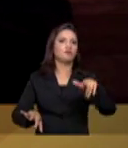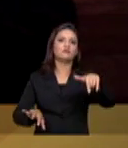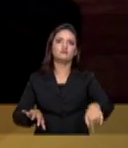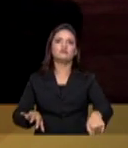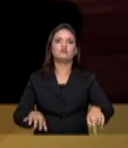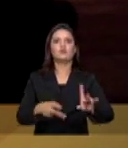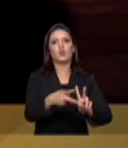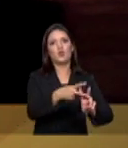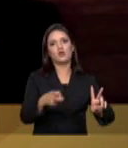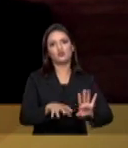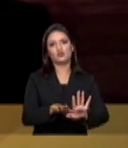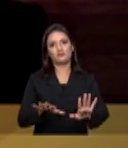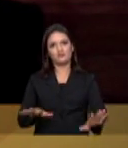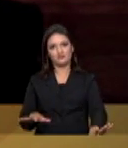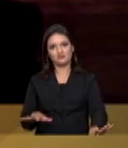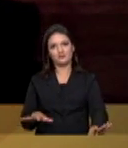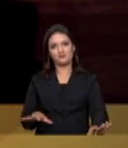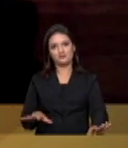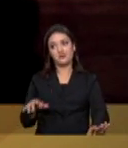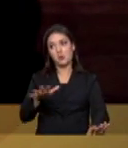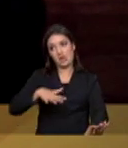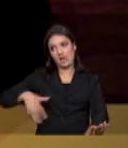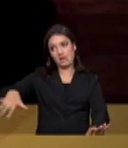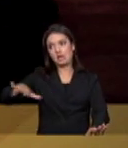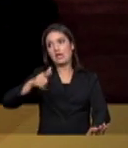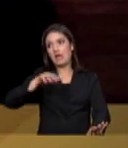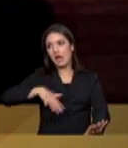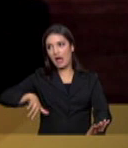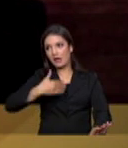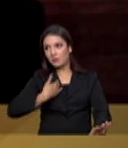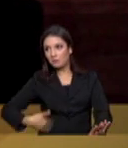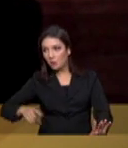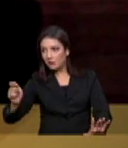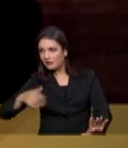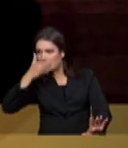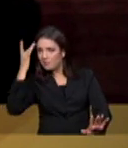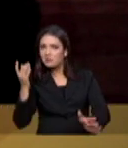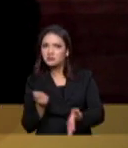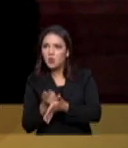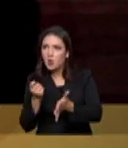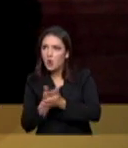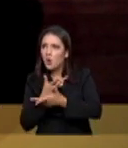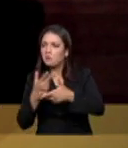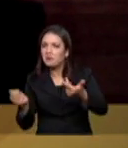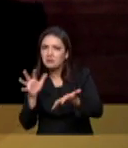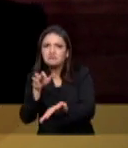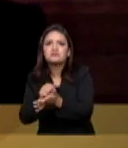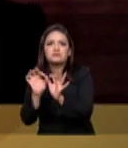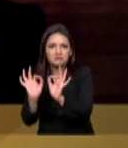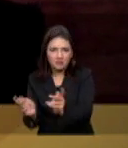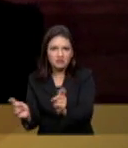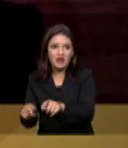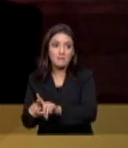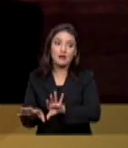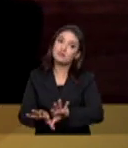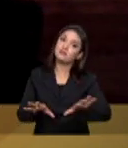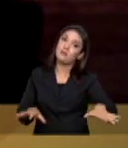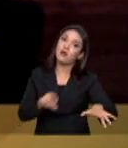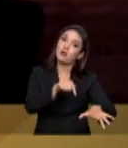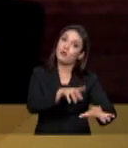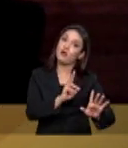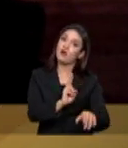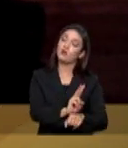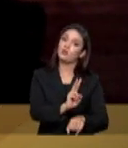destinada aos vídeos mais adiante a Constituição de 1891